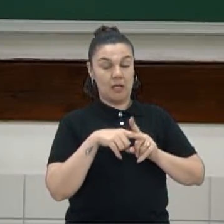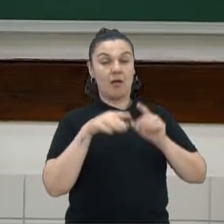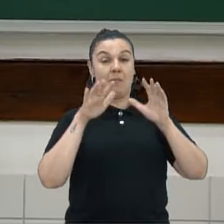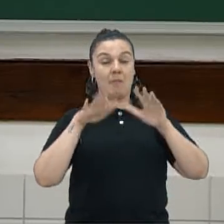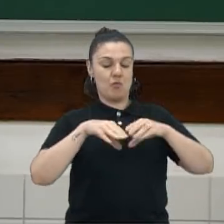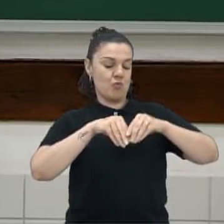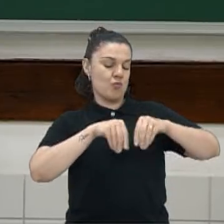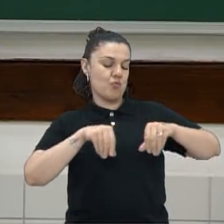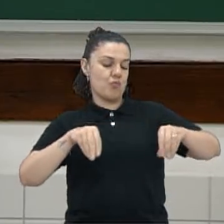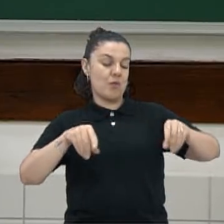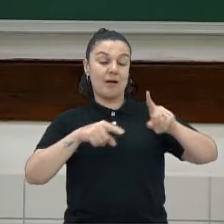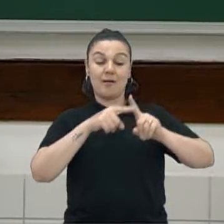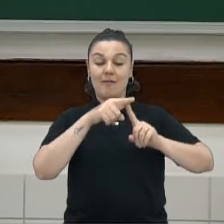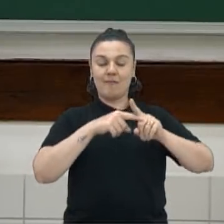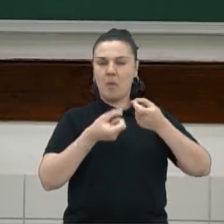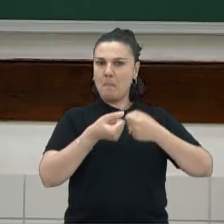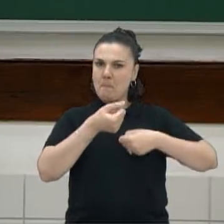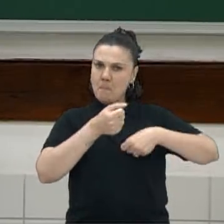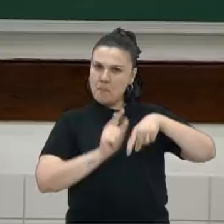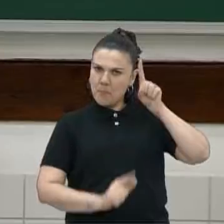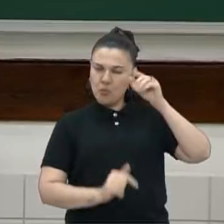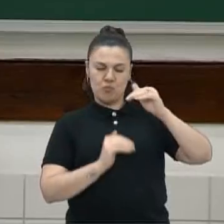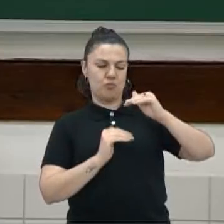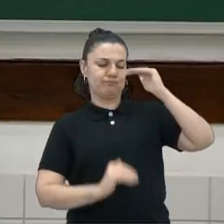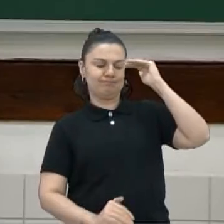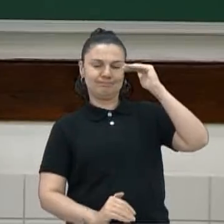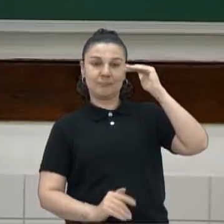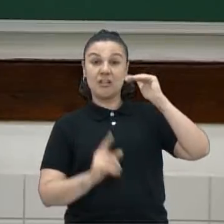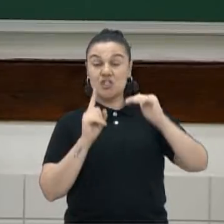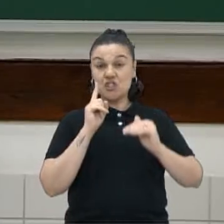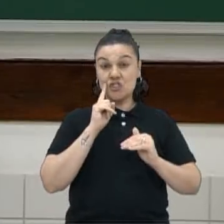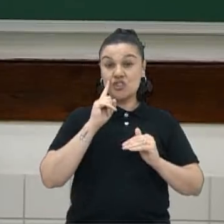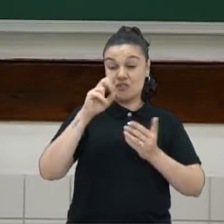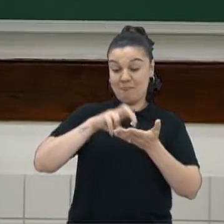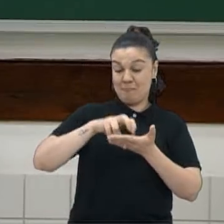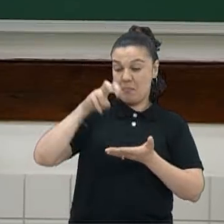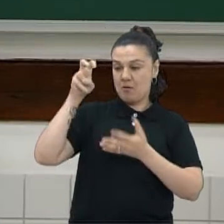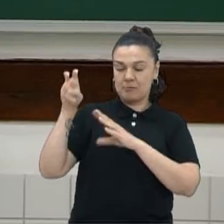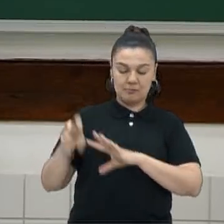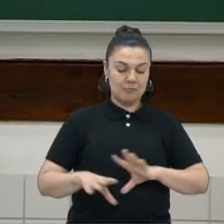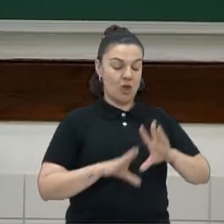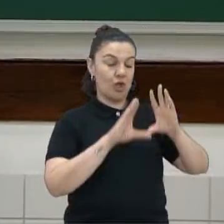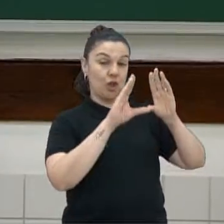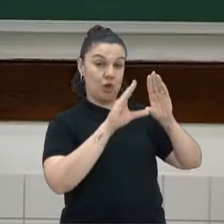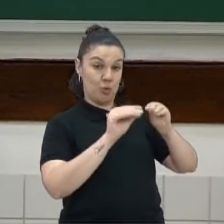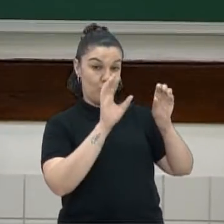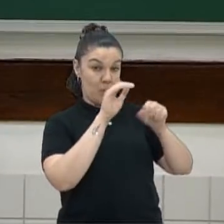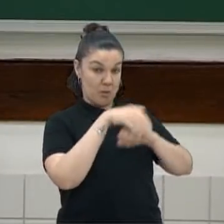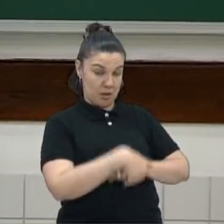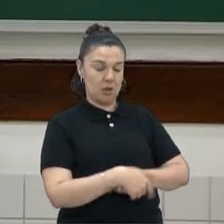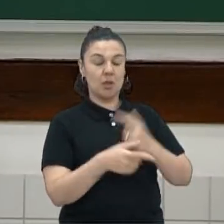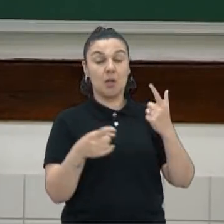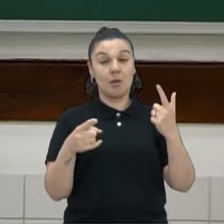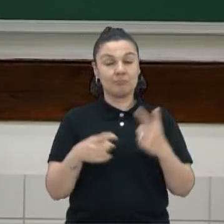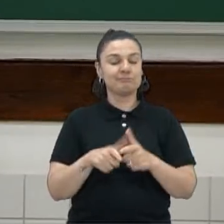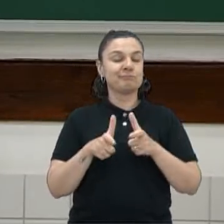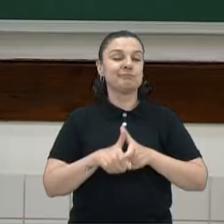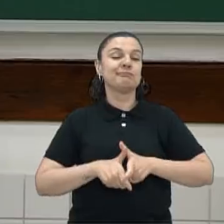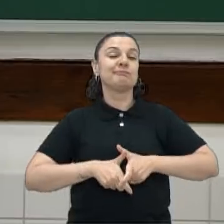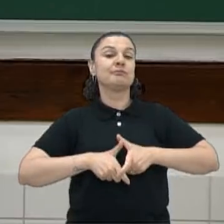uma variação de temperatura muito grande entre os dias e as noites. Por quê? Porque, em